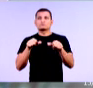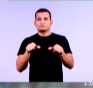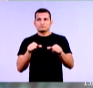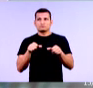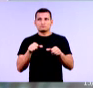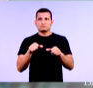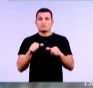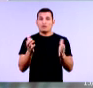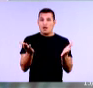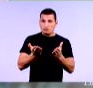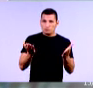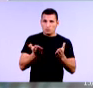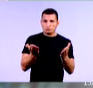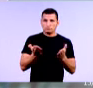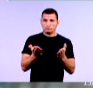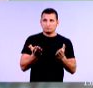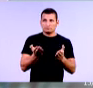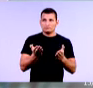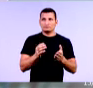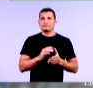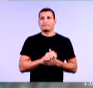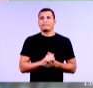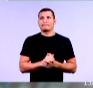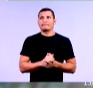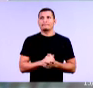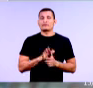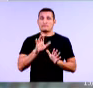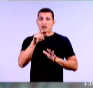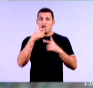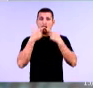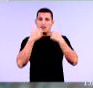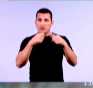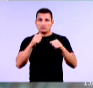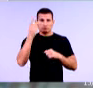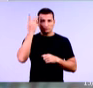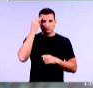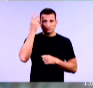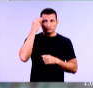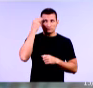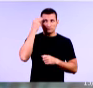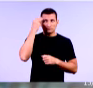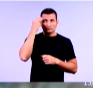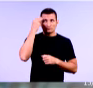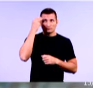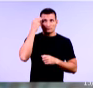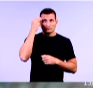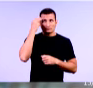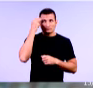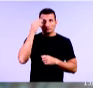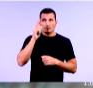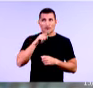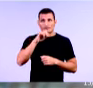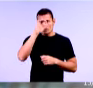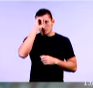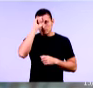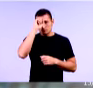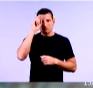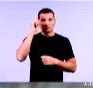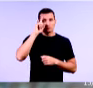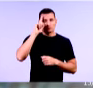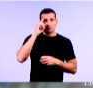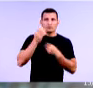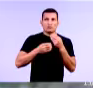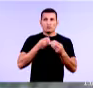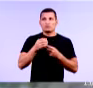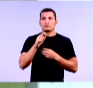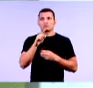agora, né? Só que esse aqui é o linguajar comum. É o que a gente aprende todo dia, né? Como ele é, como ele